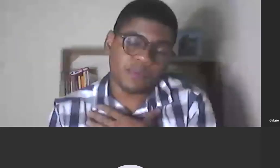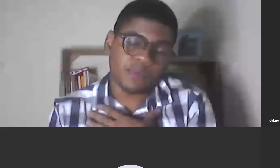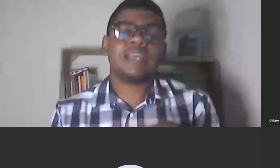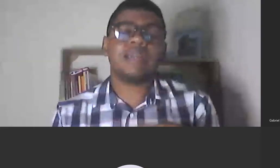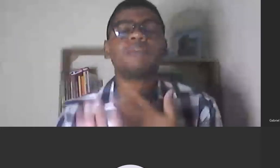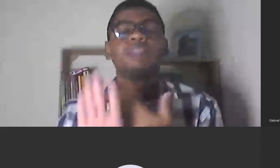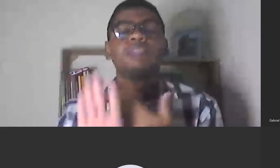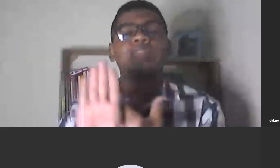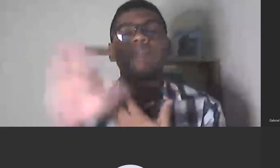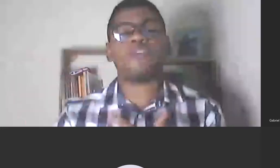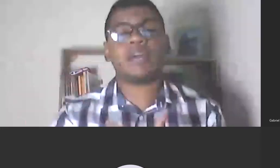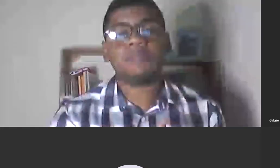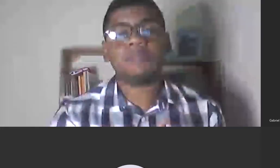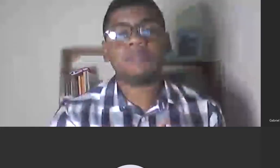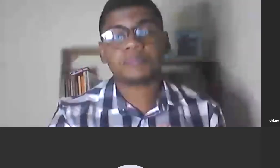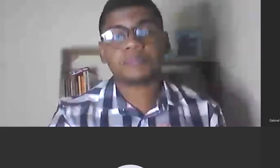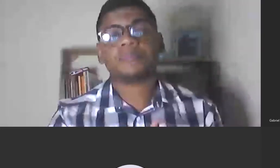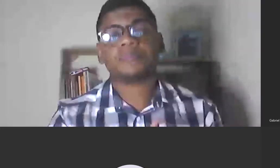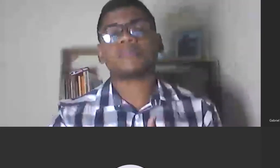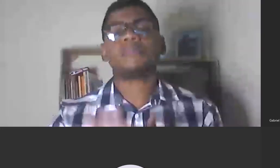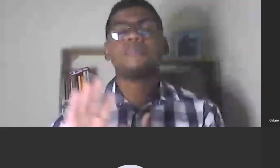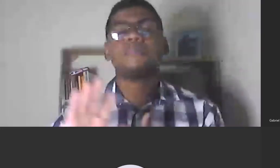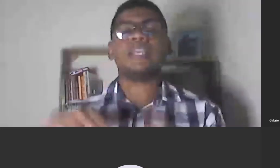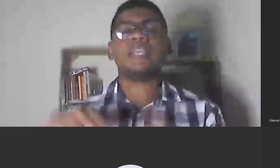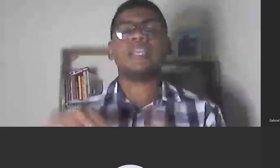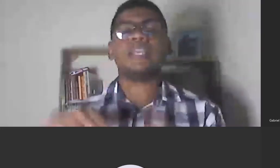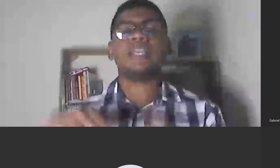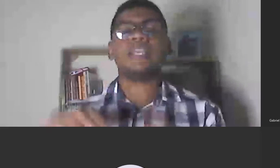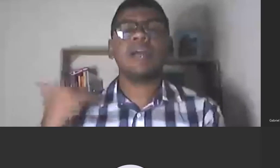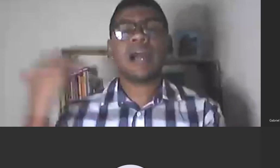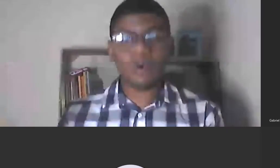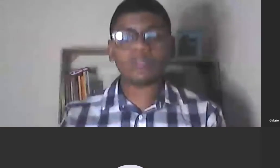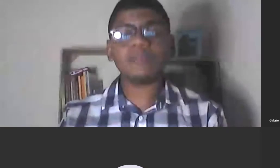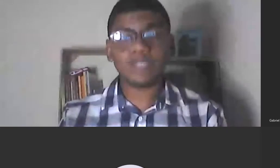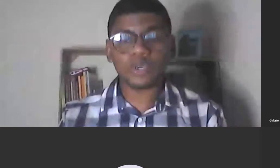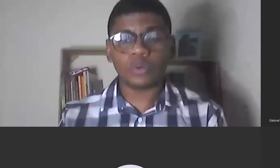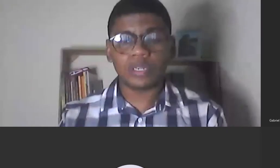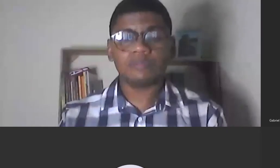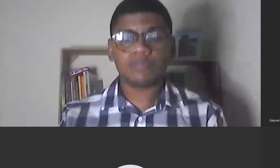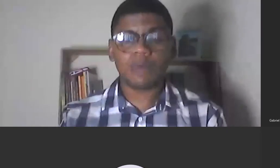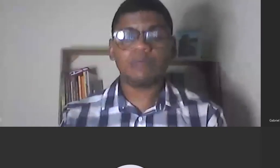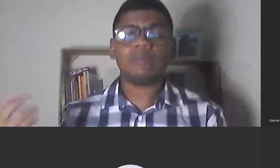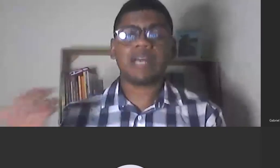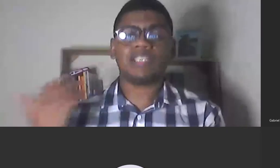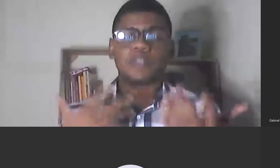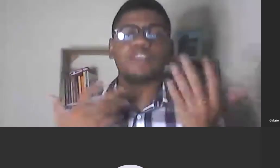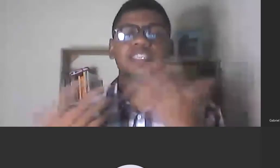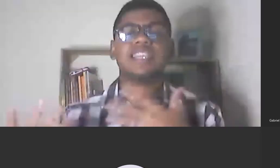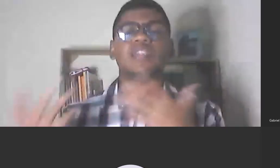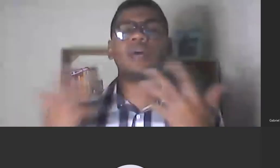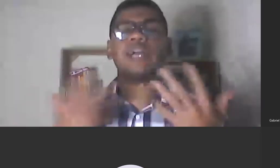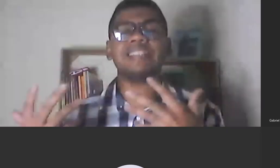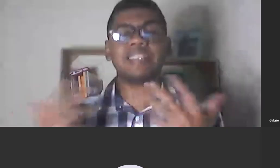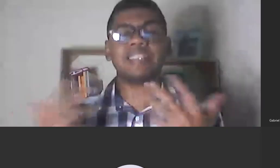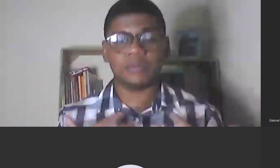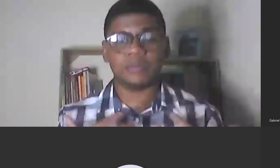a eu. E a mão que está virada para fora é relacionado a outra pessoa. Então, a gente pode